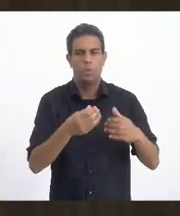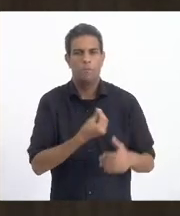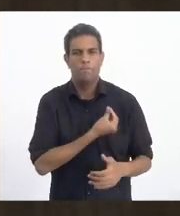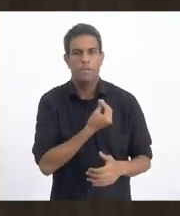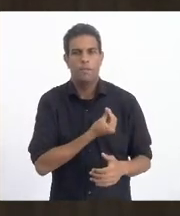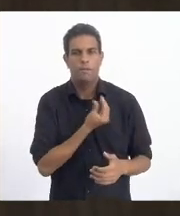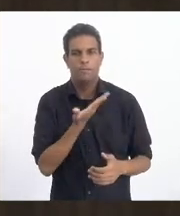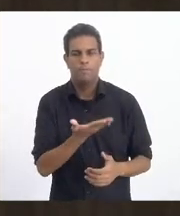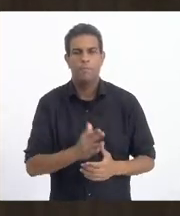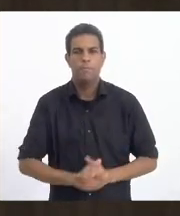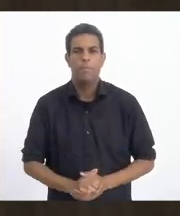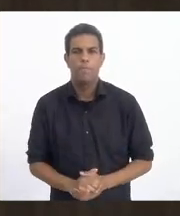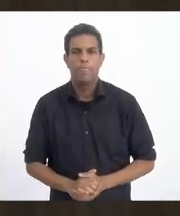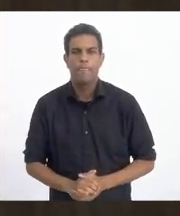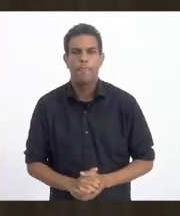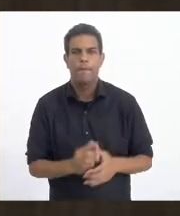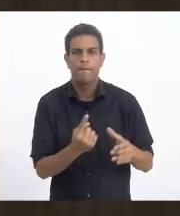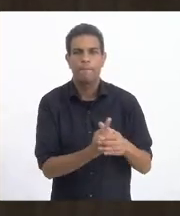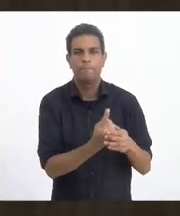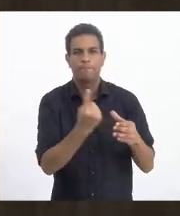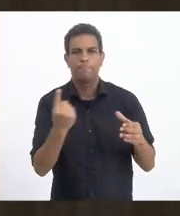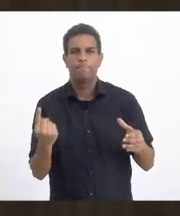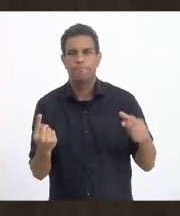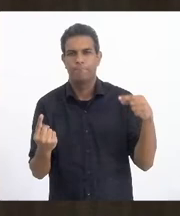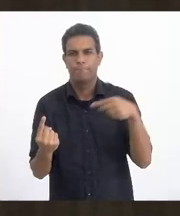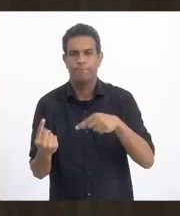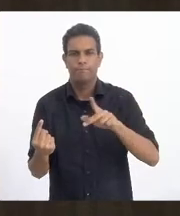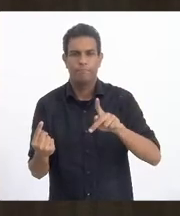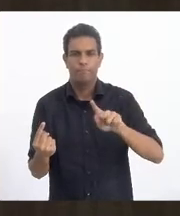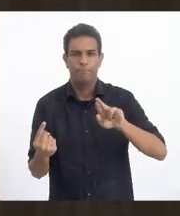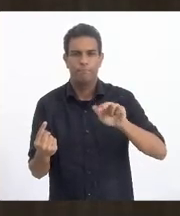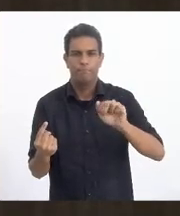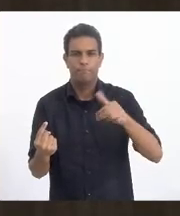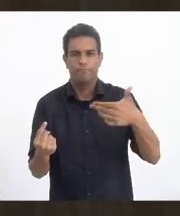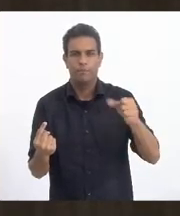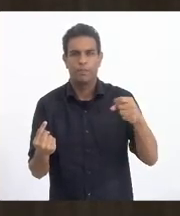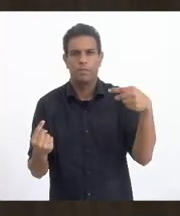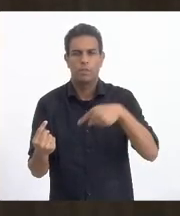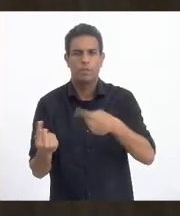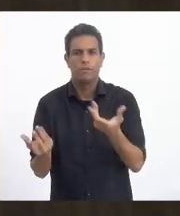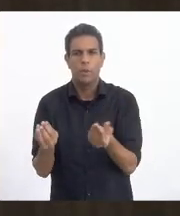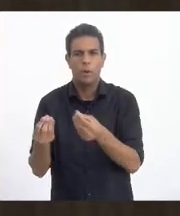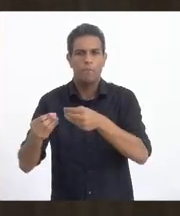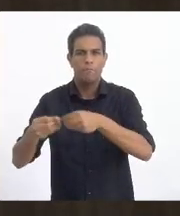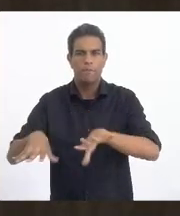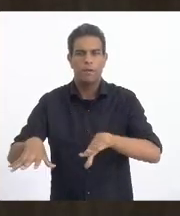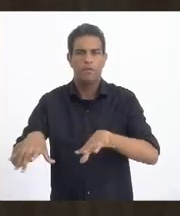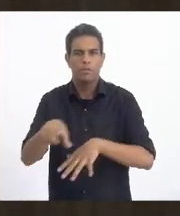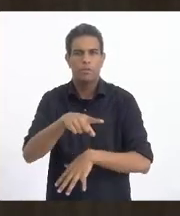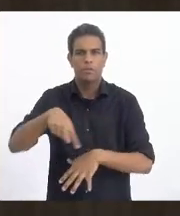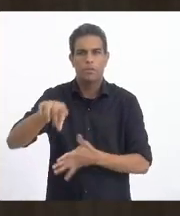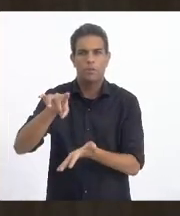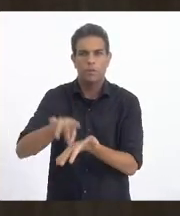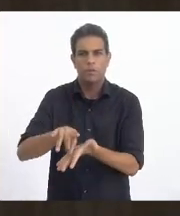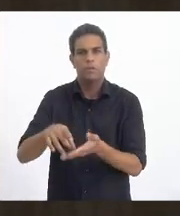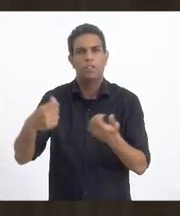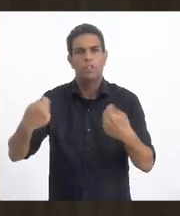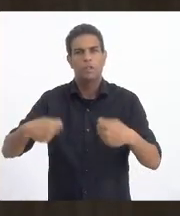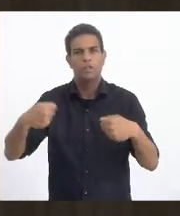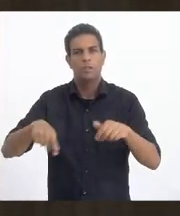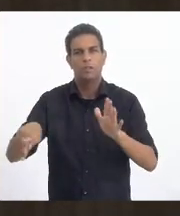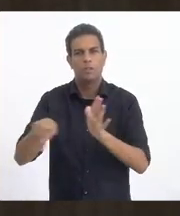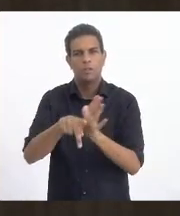participar. Nós ficamos sempre aleijados, ficamos sempre afastados, senhores oficiais. E nós somos